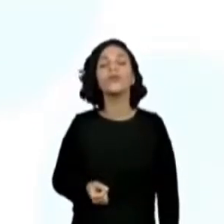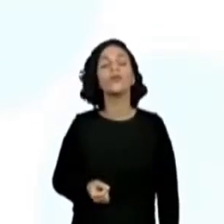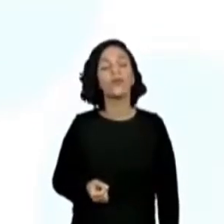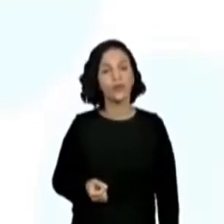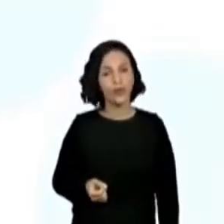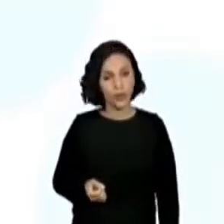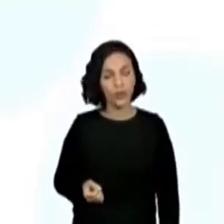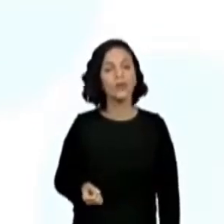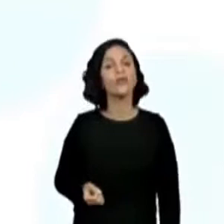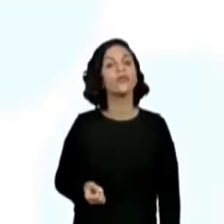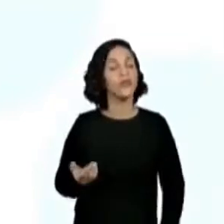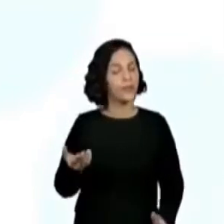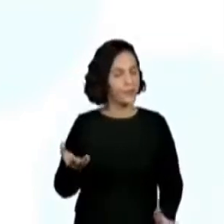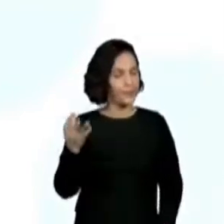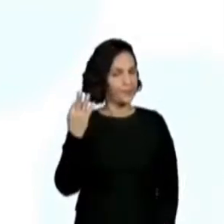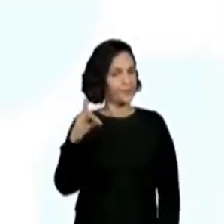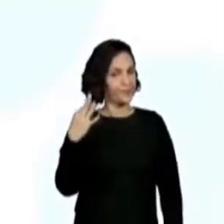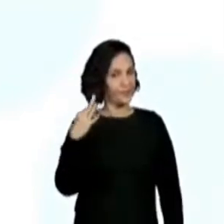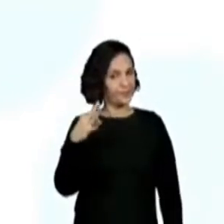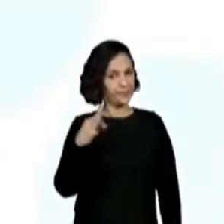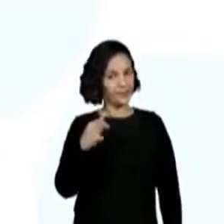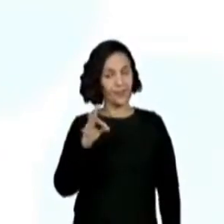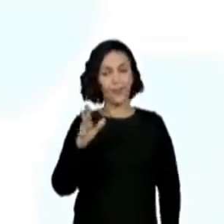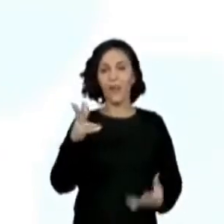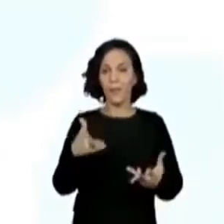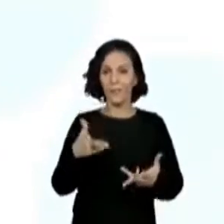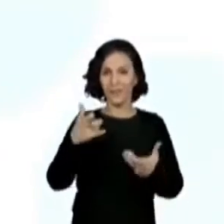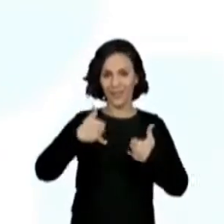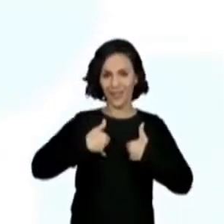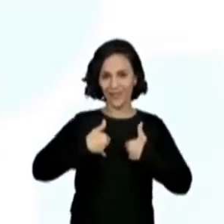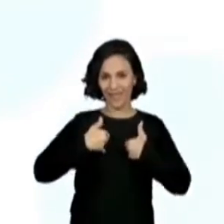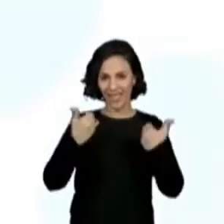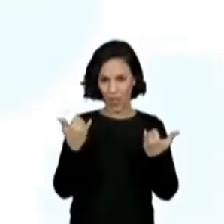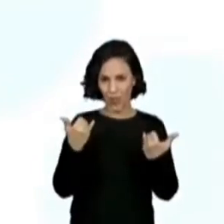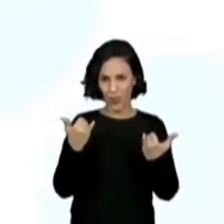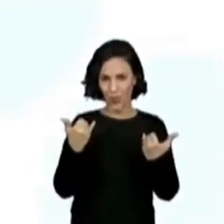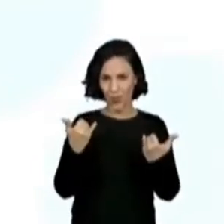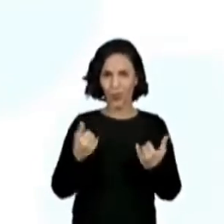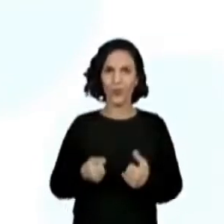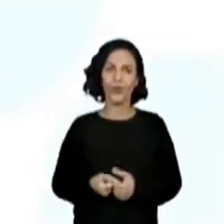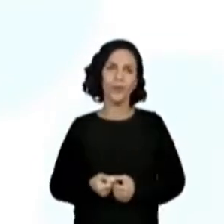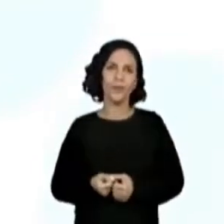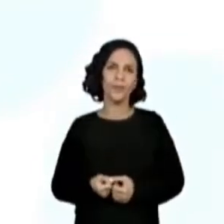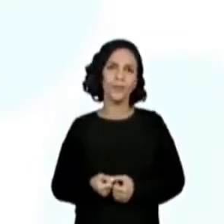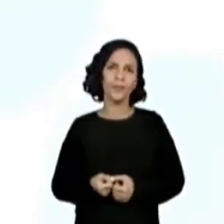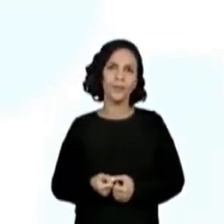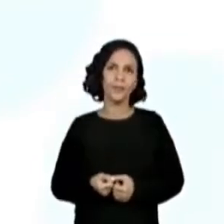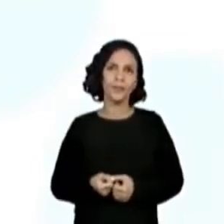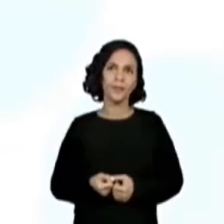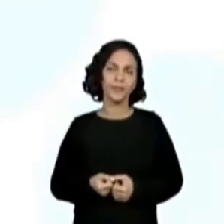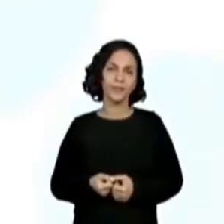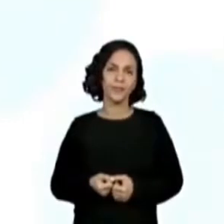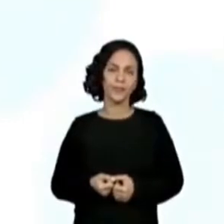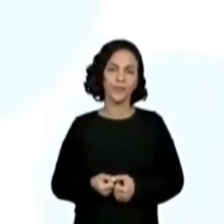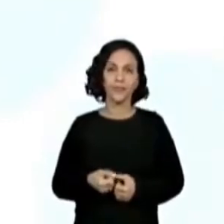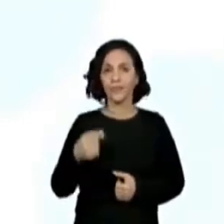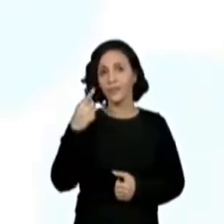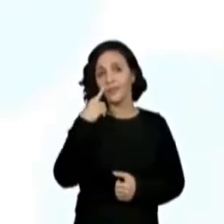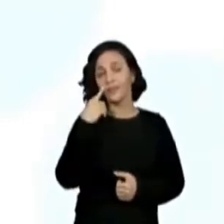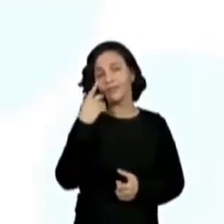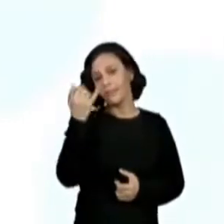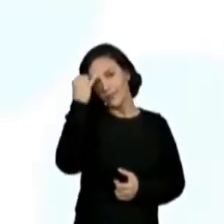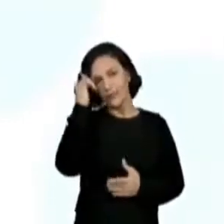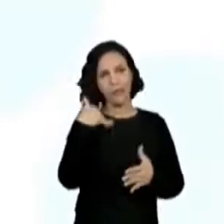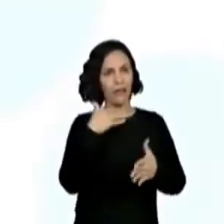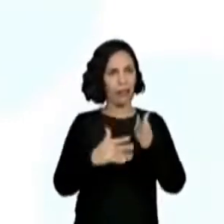gente identificar o aniversário, agora eu vou apagar aqui, para a gente poder não